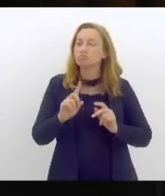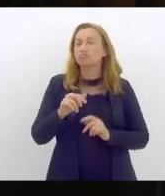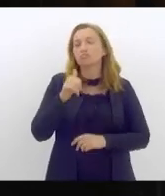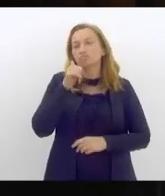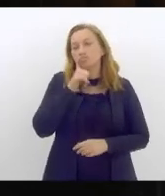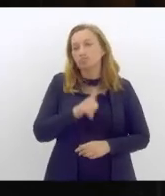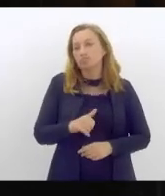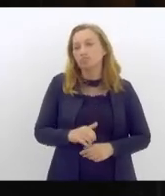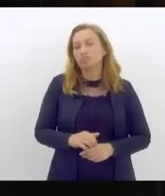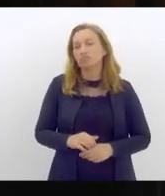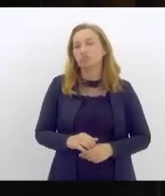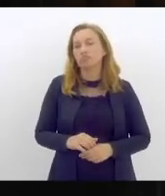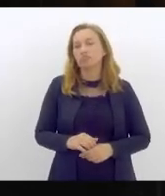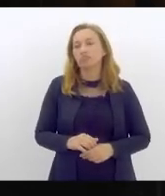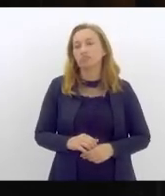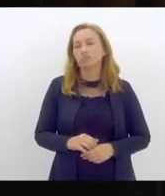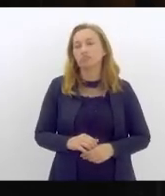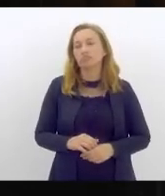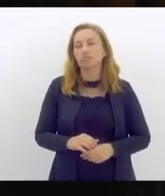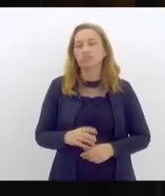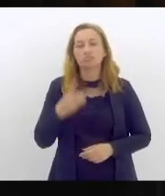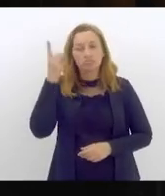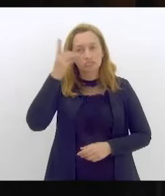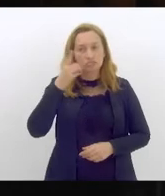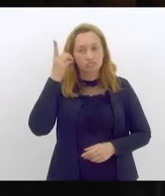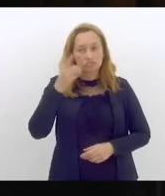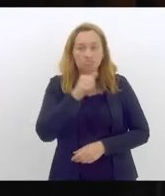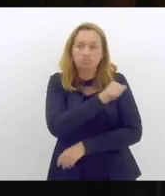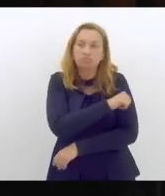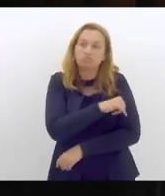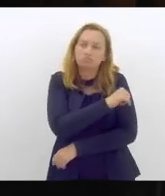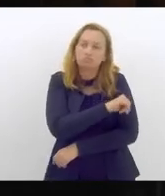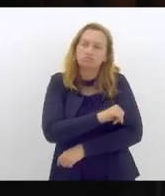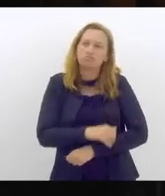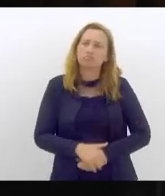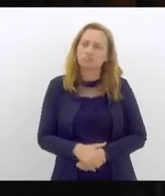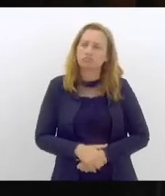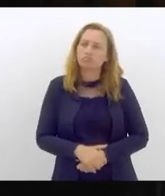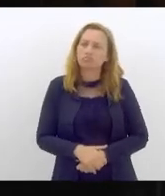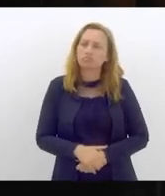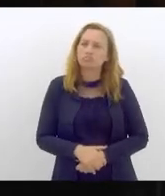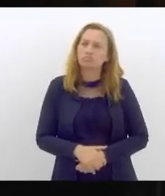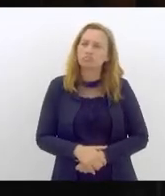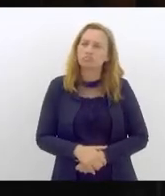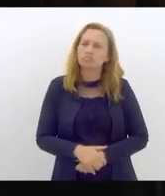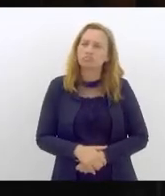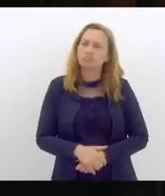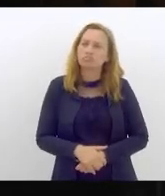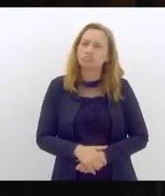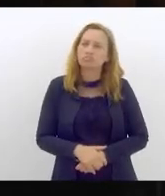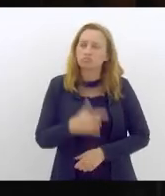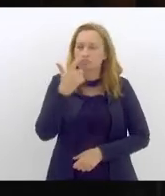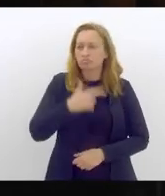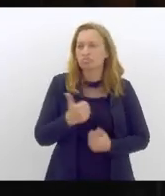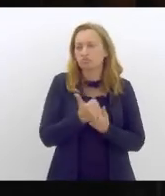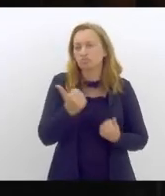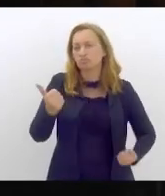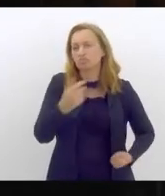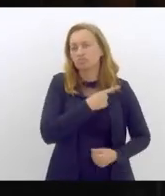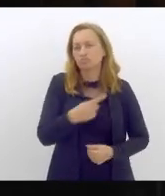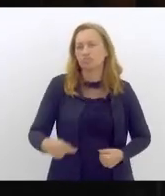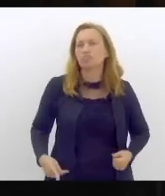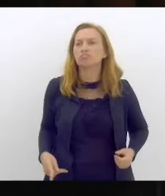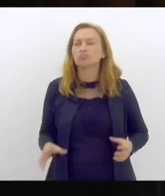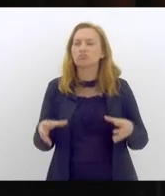presidida pela nossa querida deputada enfermeira Rejane eu sou vice-presidente